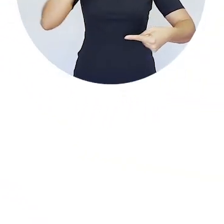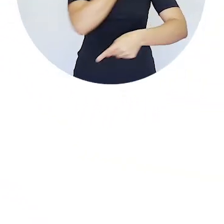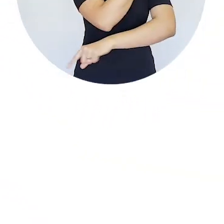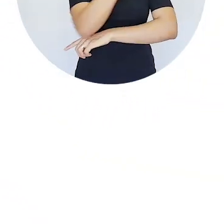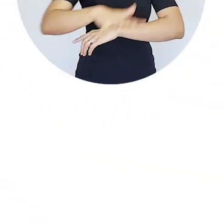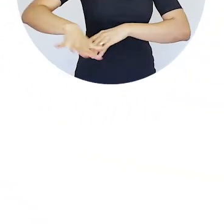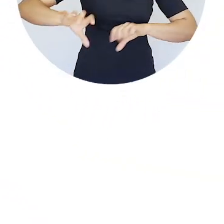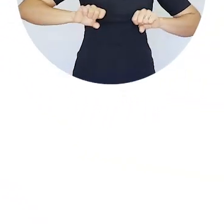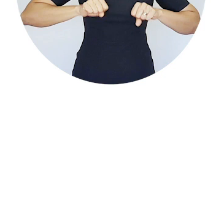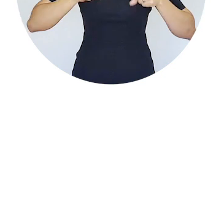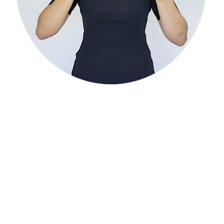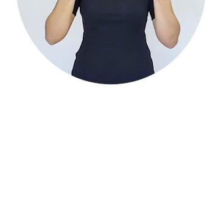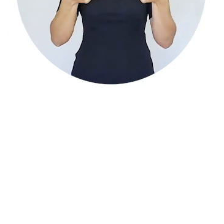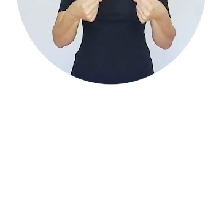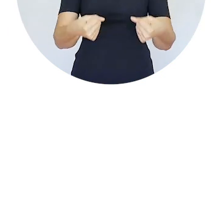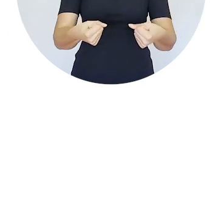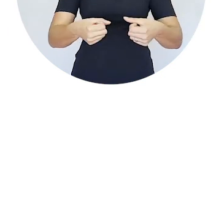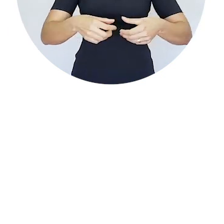ambientais.